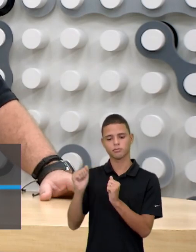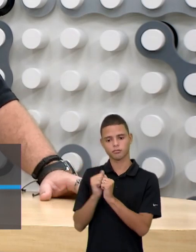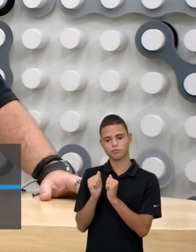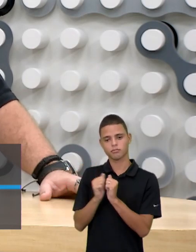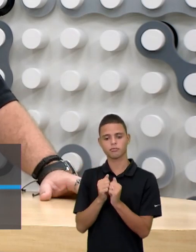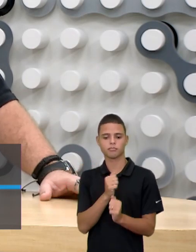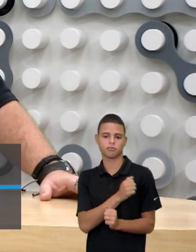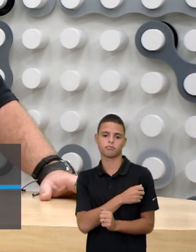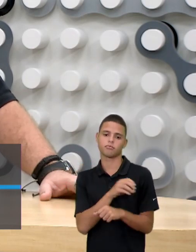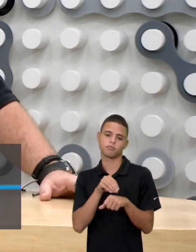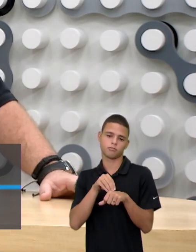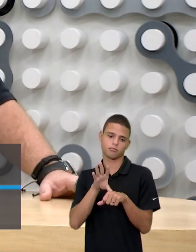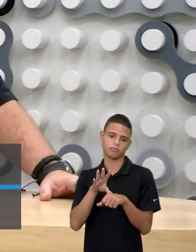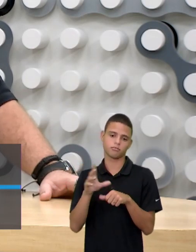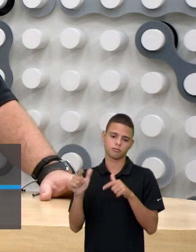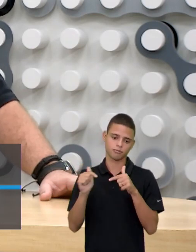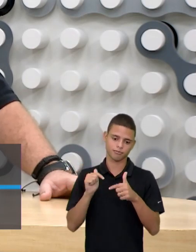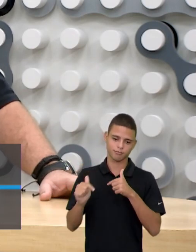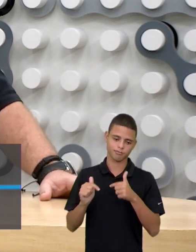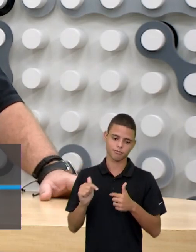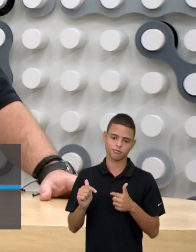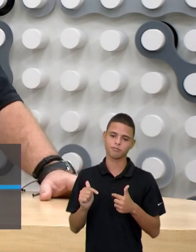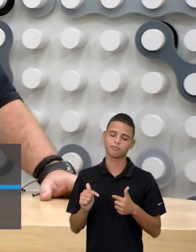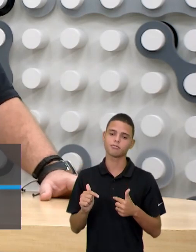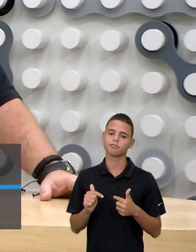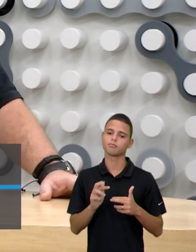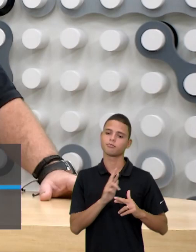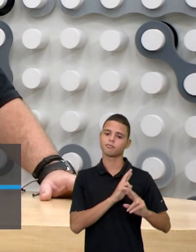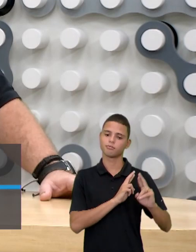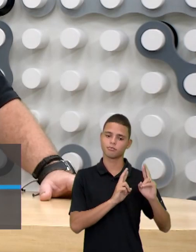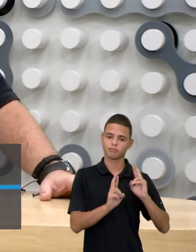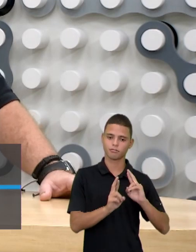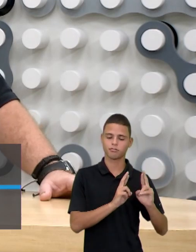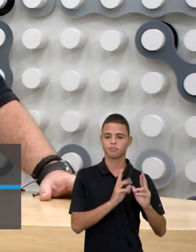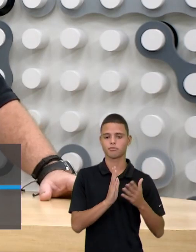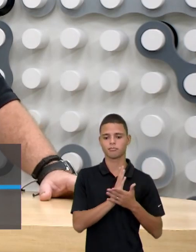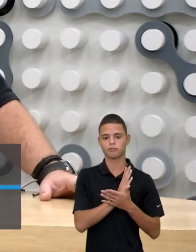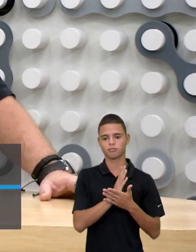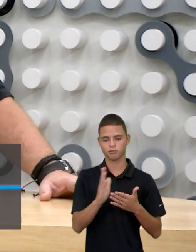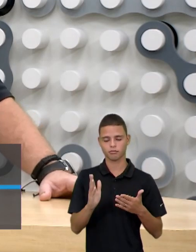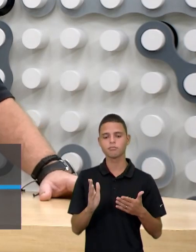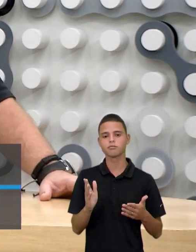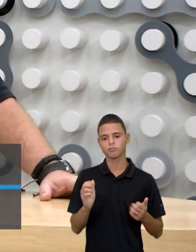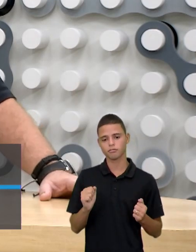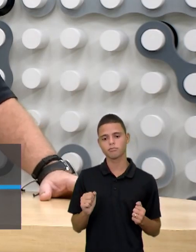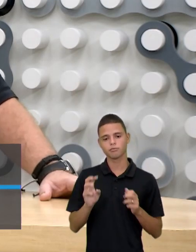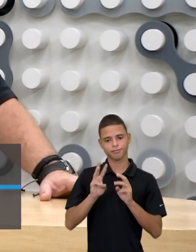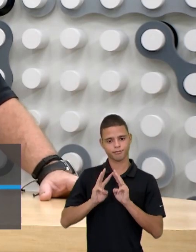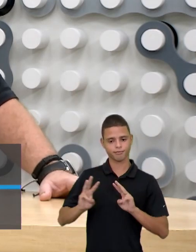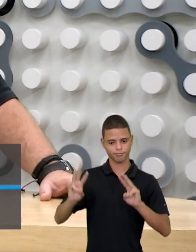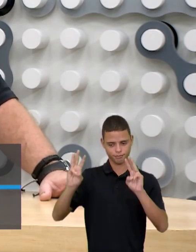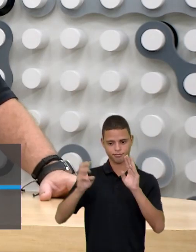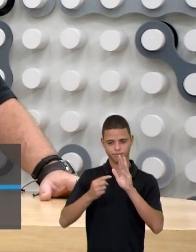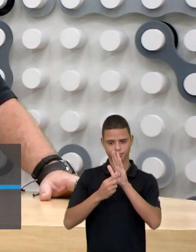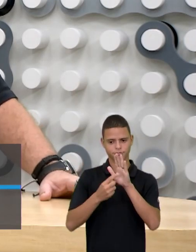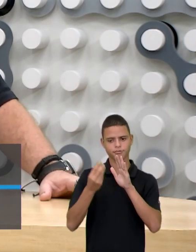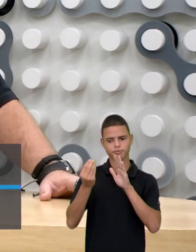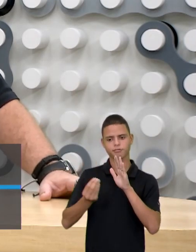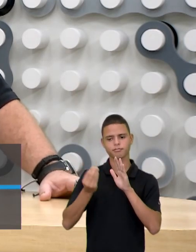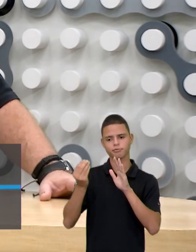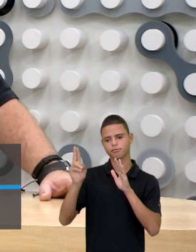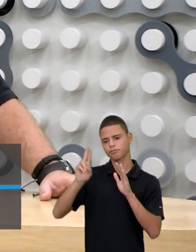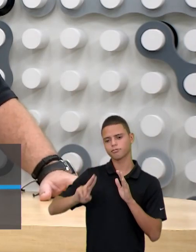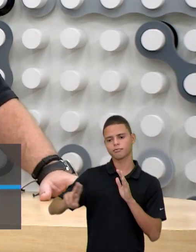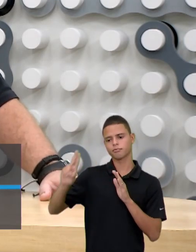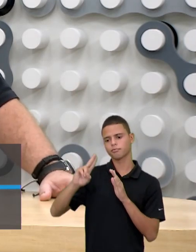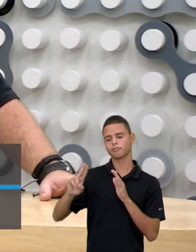como sugestão de trabalho, né, e inferência aí nesses sites aí que até a gente demonstrou aqui para vocês, né, como utilizar esses